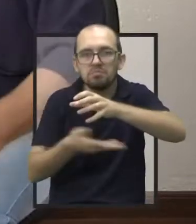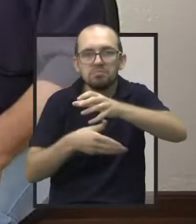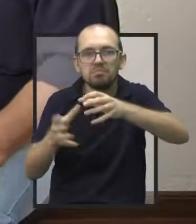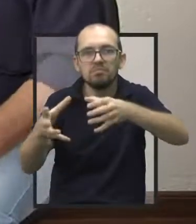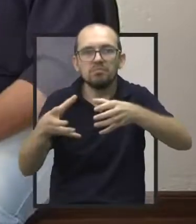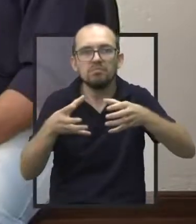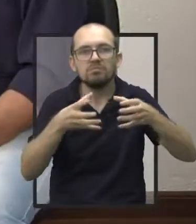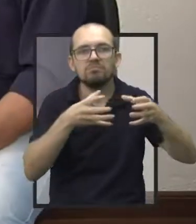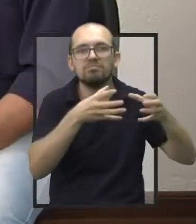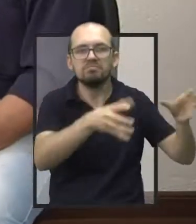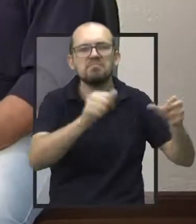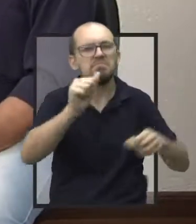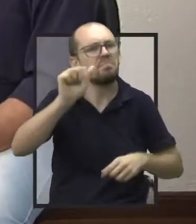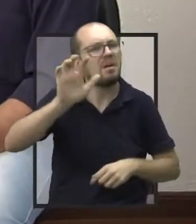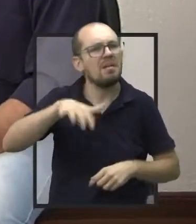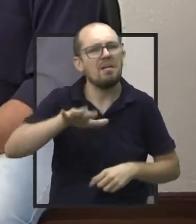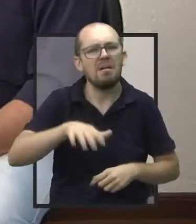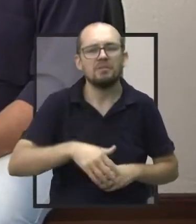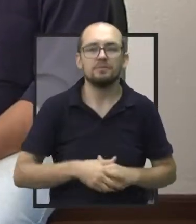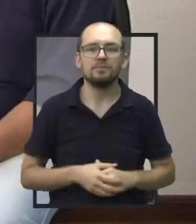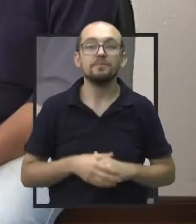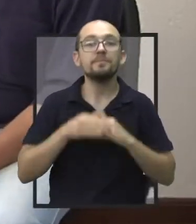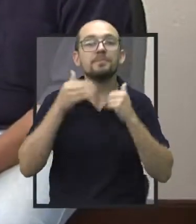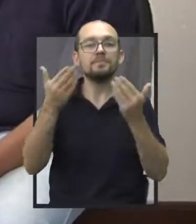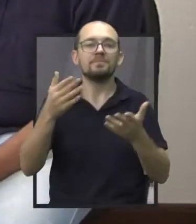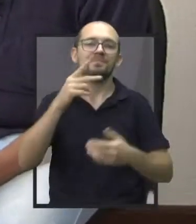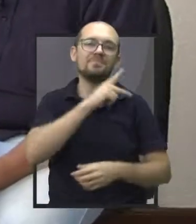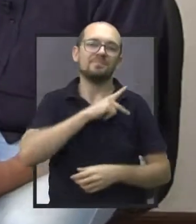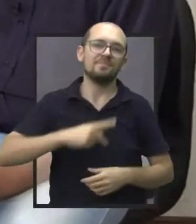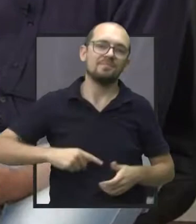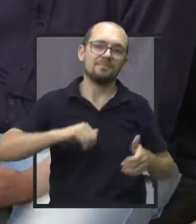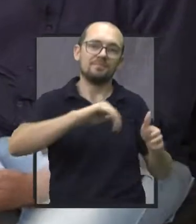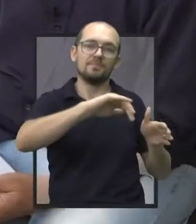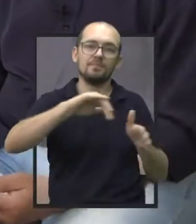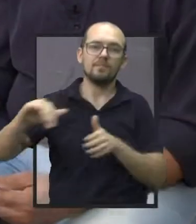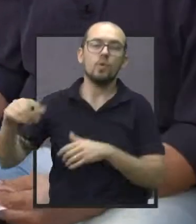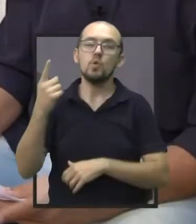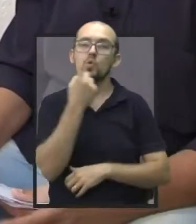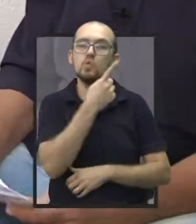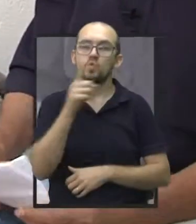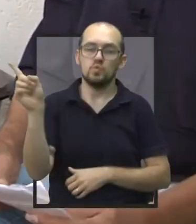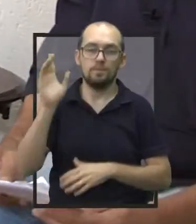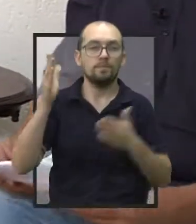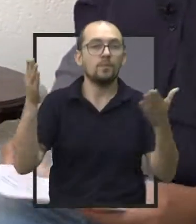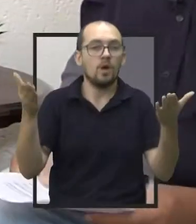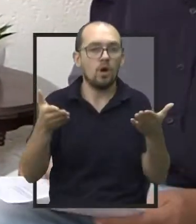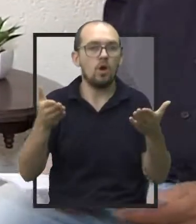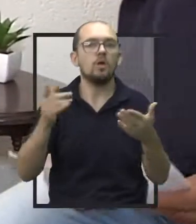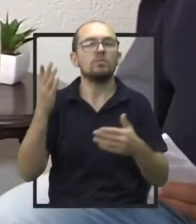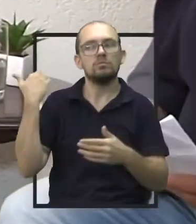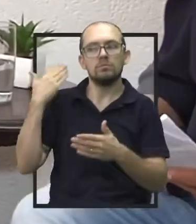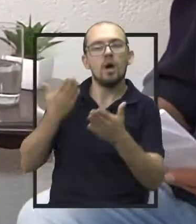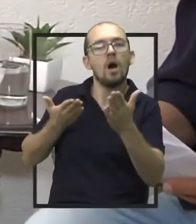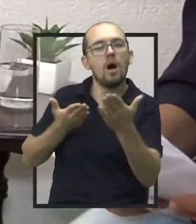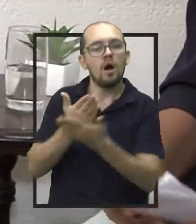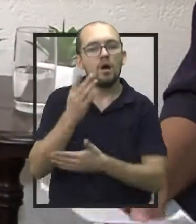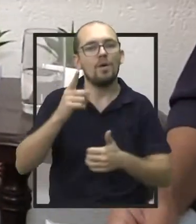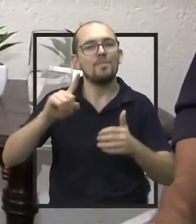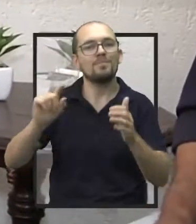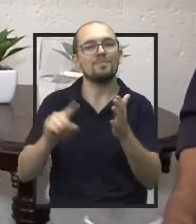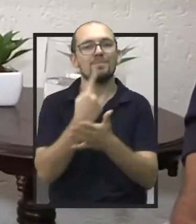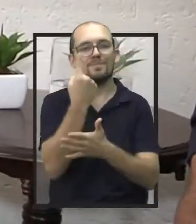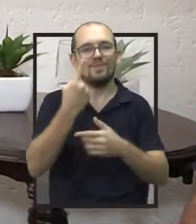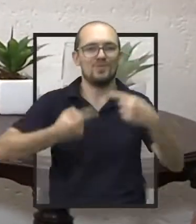barato presidente para a gente fechar o nosso bate-papo desta semana foi aprovado em primeira discussão o projeto de lei de autoria